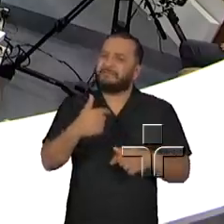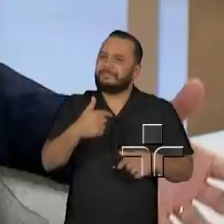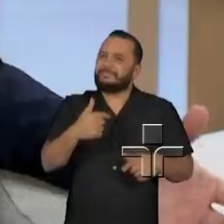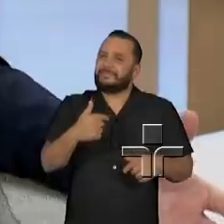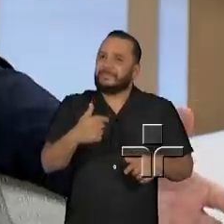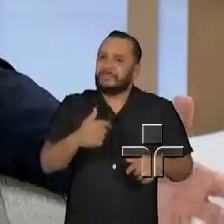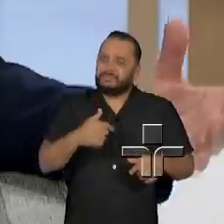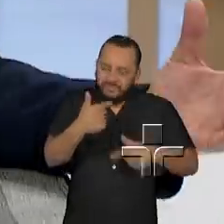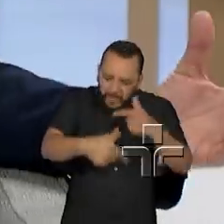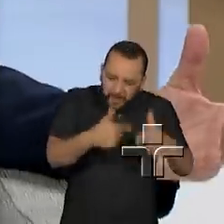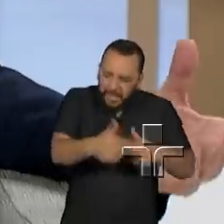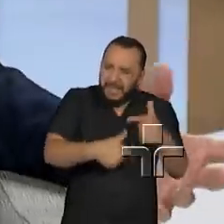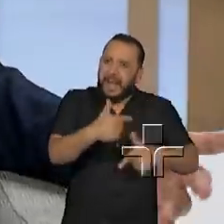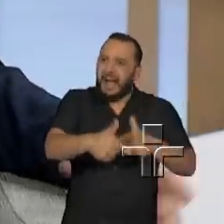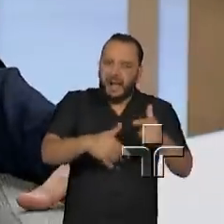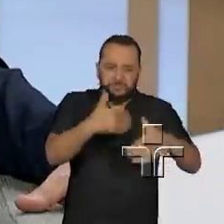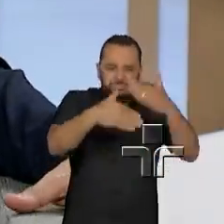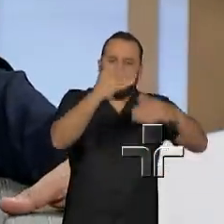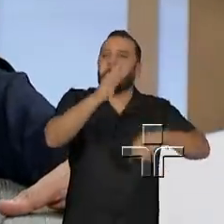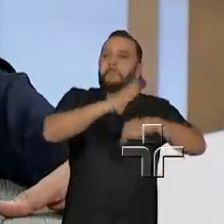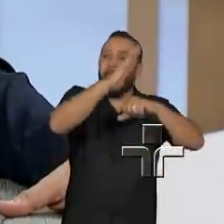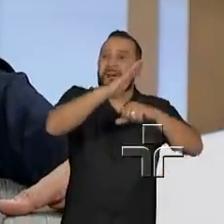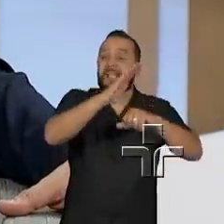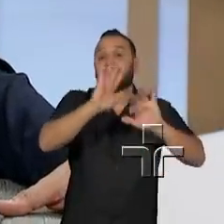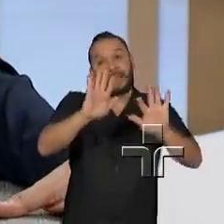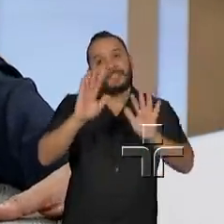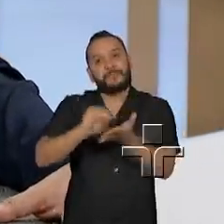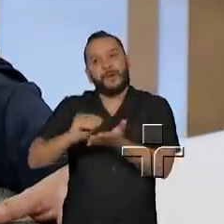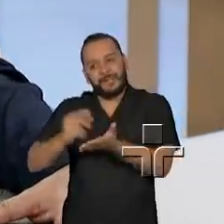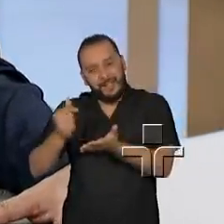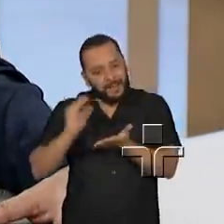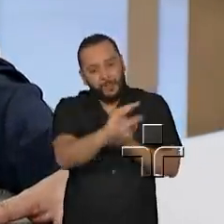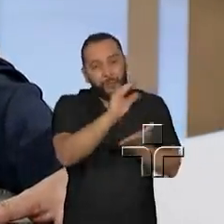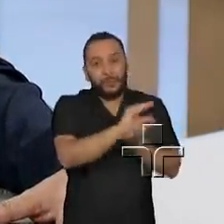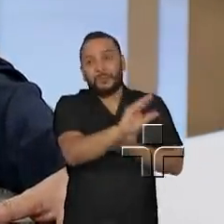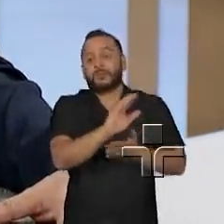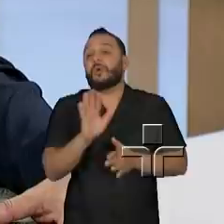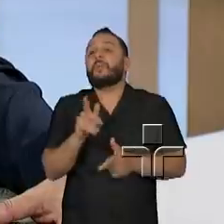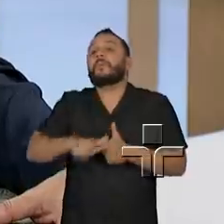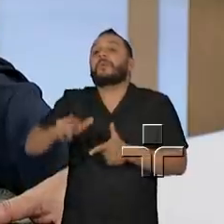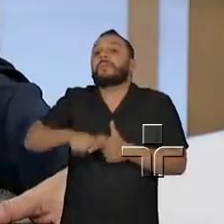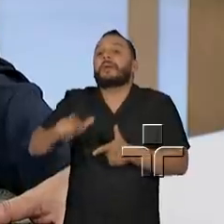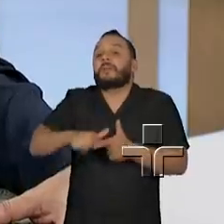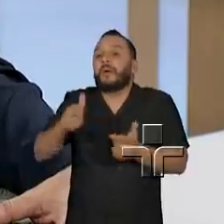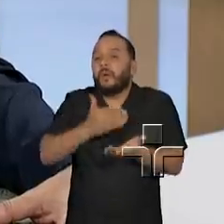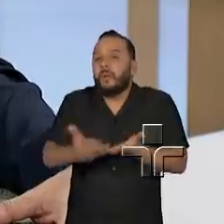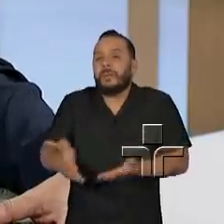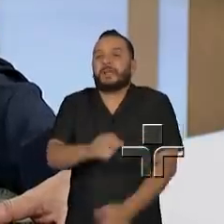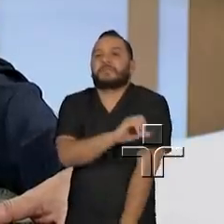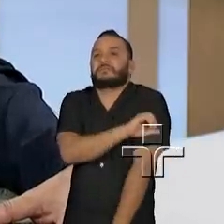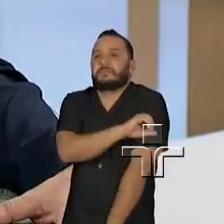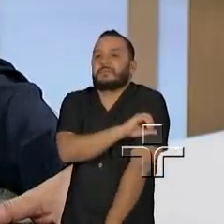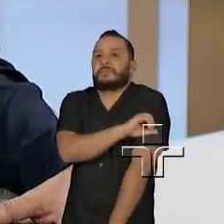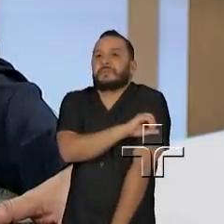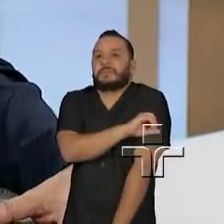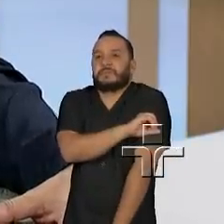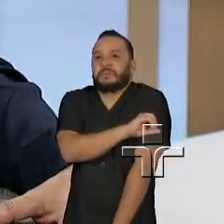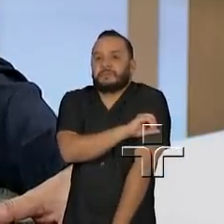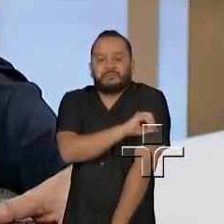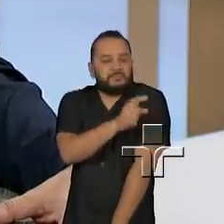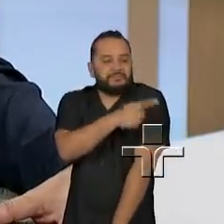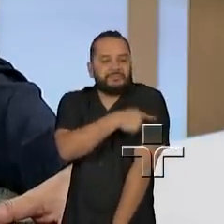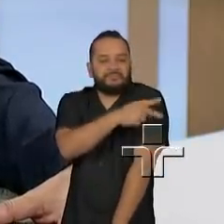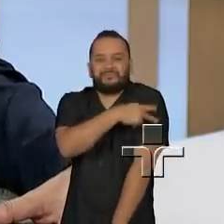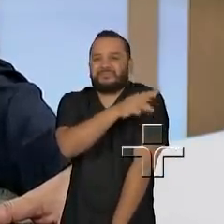recursos. Mas o problema não é ali que começa, não. O problema começa no ensino fundamental muito ruim, no ensino